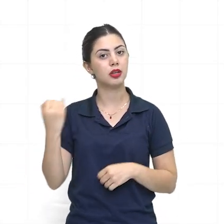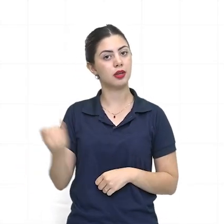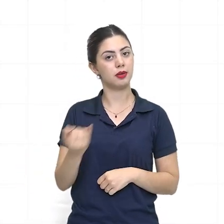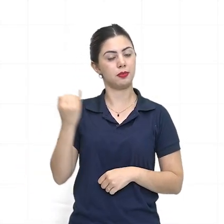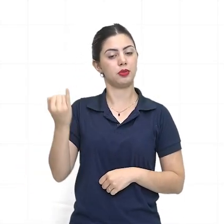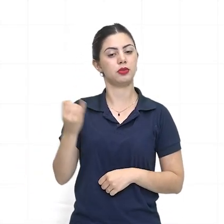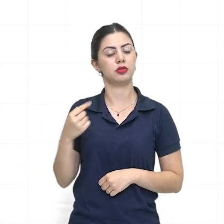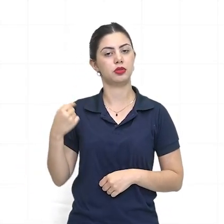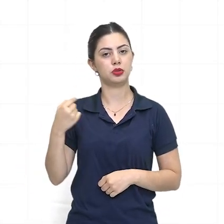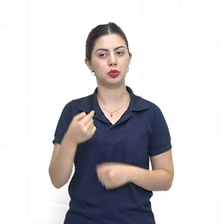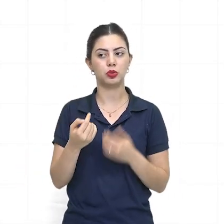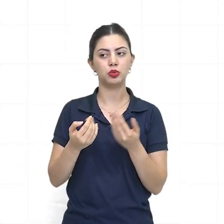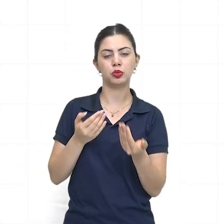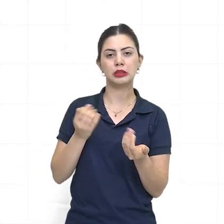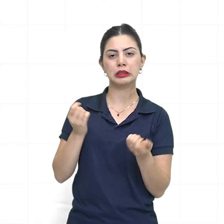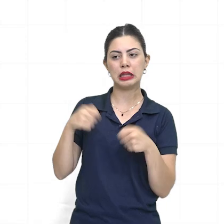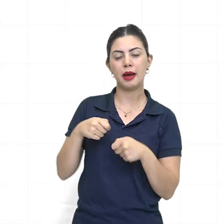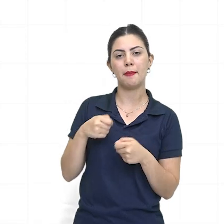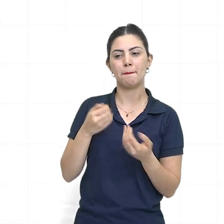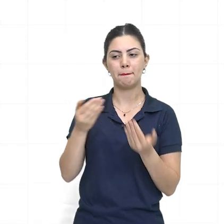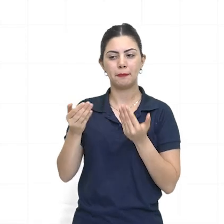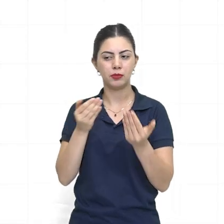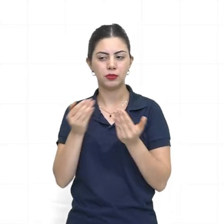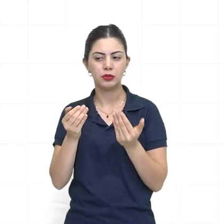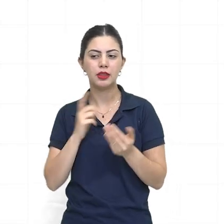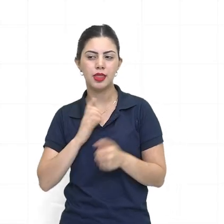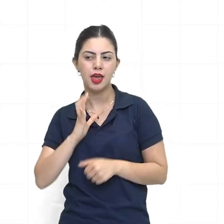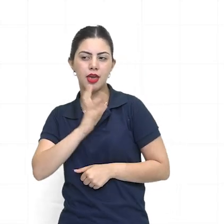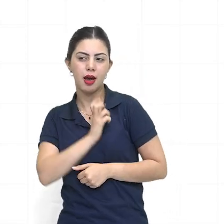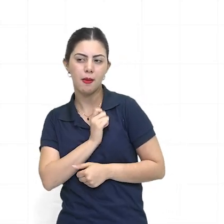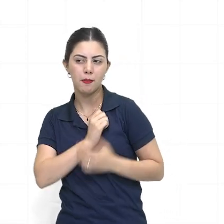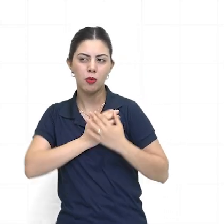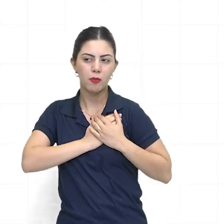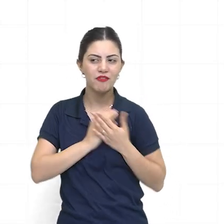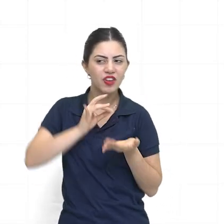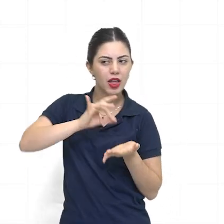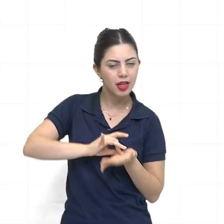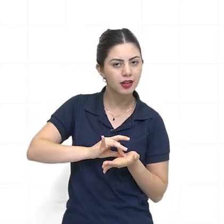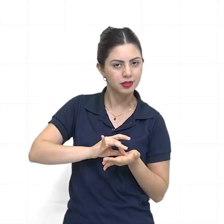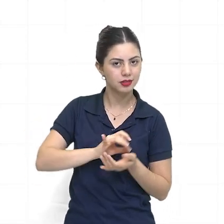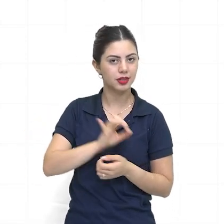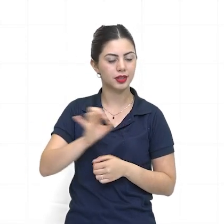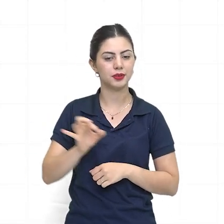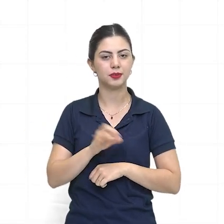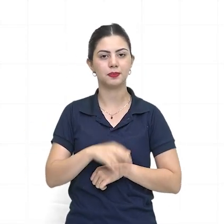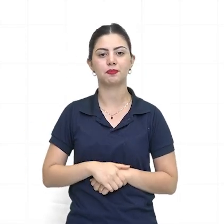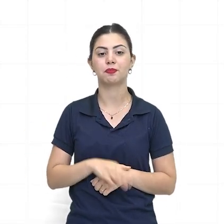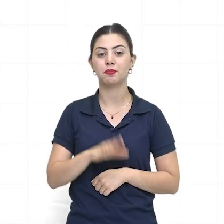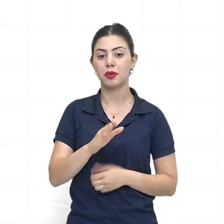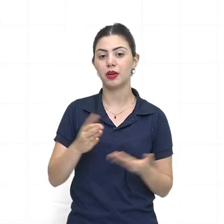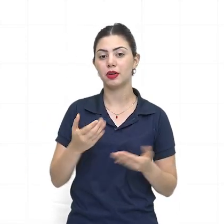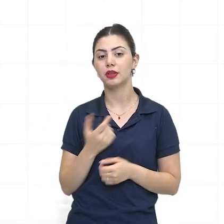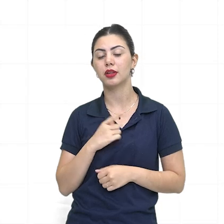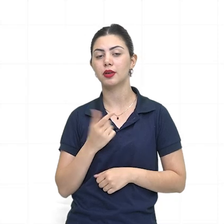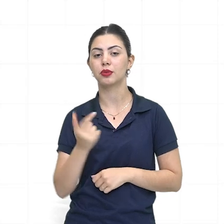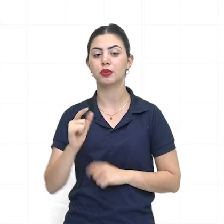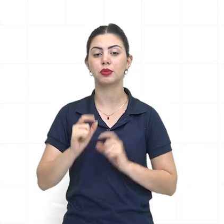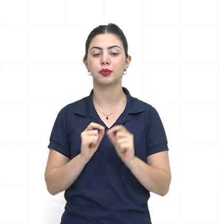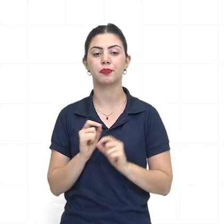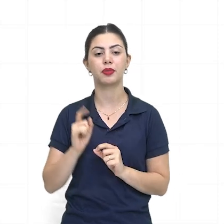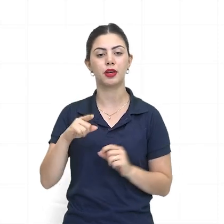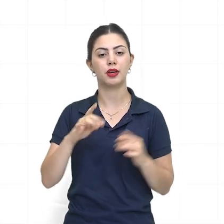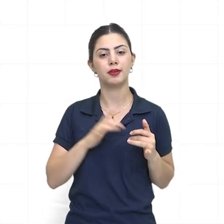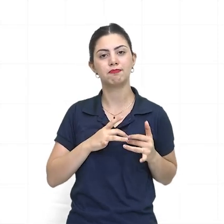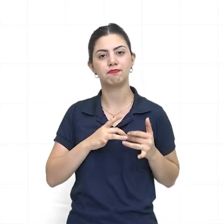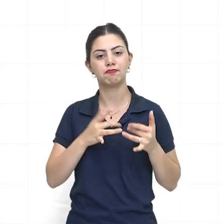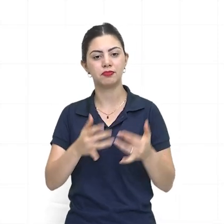a gente julgar a compaixão, se de fato tem compaixão entre as pessoas. Vamos lá então para a solidariedade.